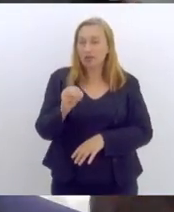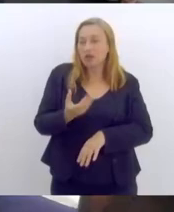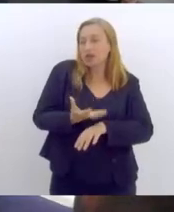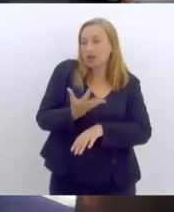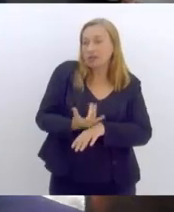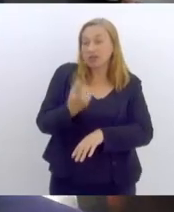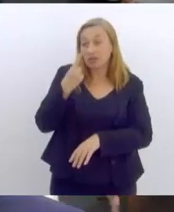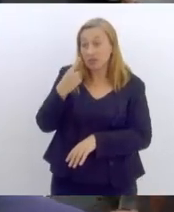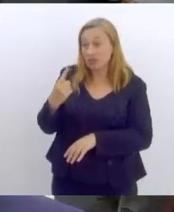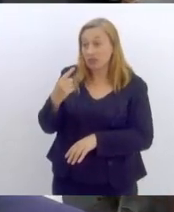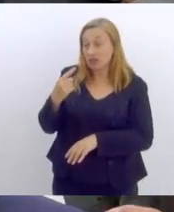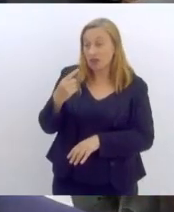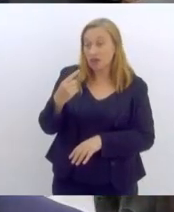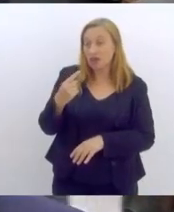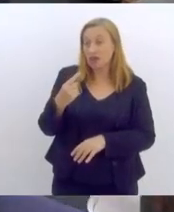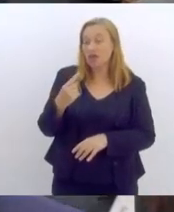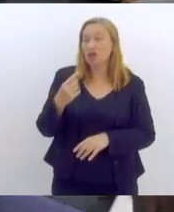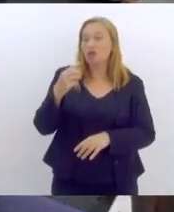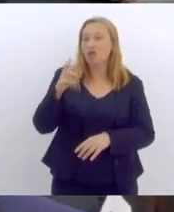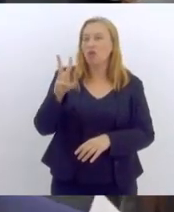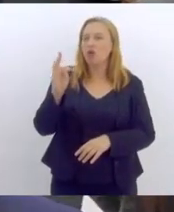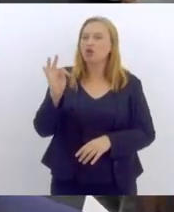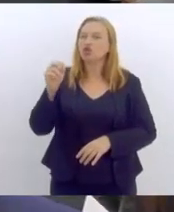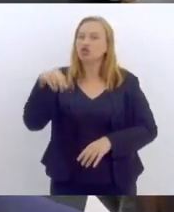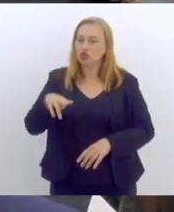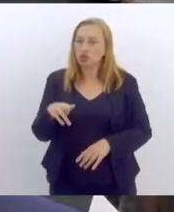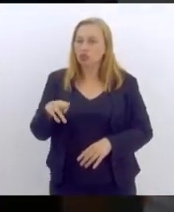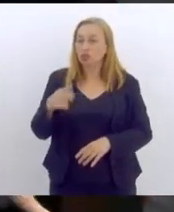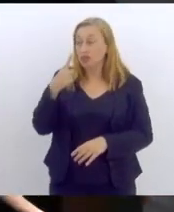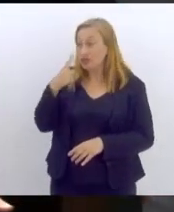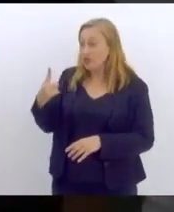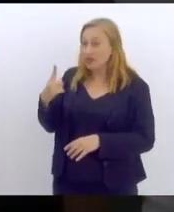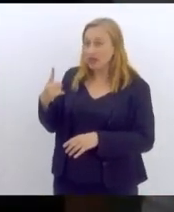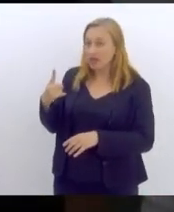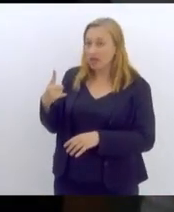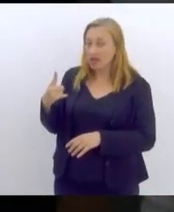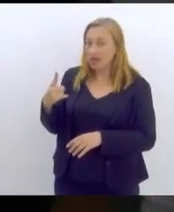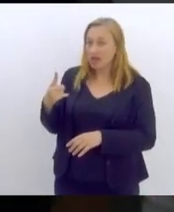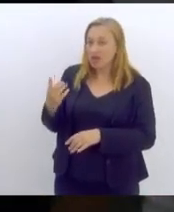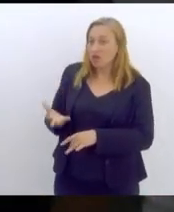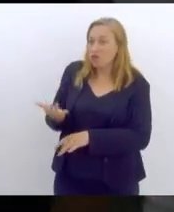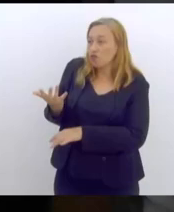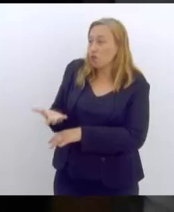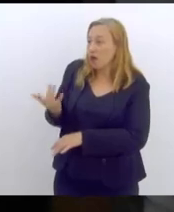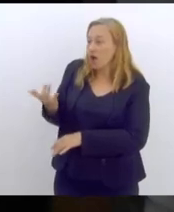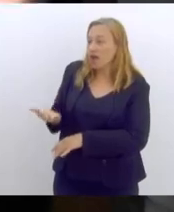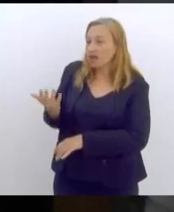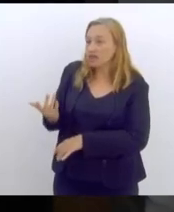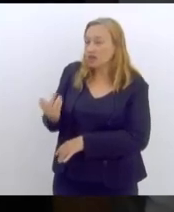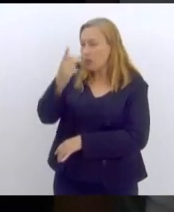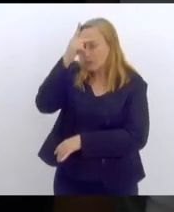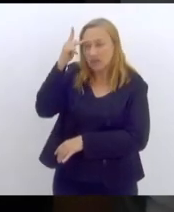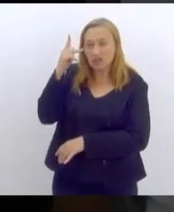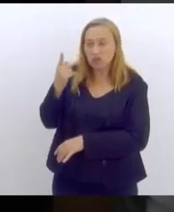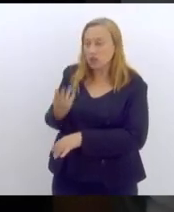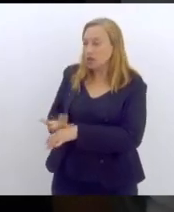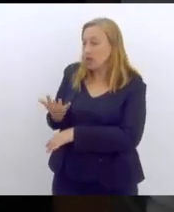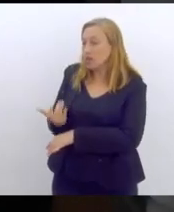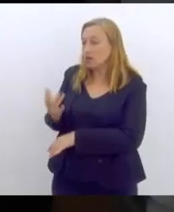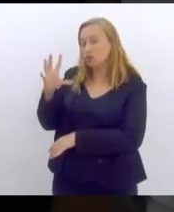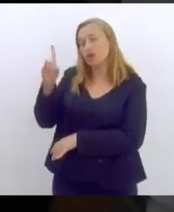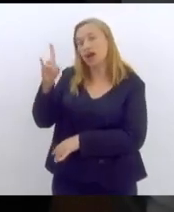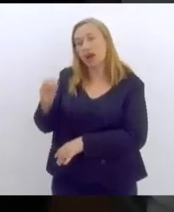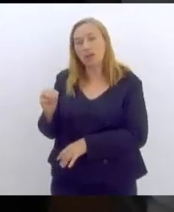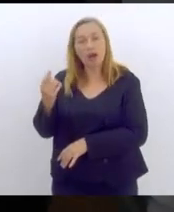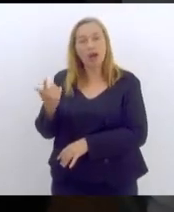Luiz, você vai ver uma fumaça. Se você for lá no local, tem alguém queimando o cabo. É verdade. Então, a polícia não consegue. Então, para